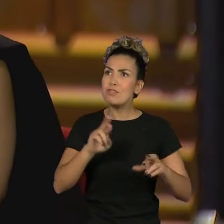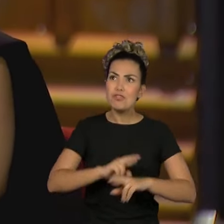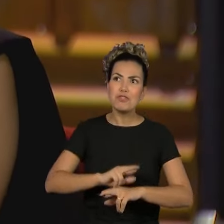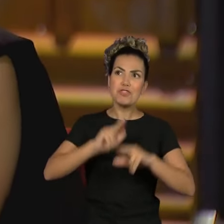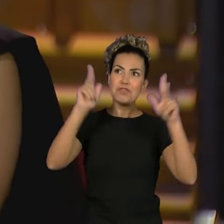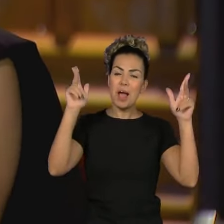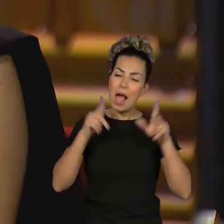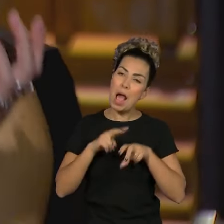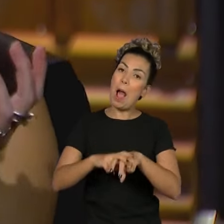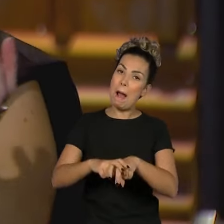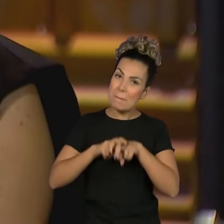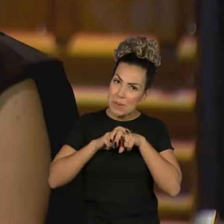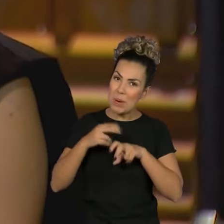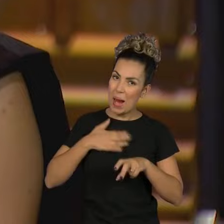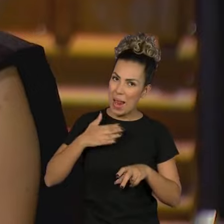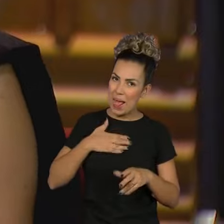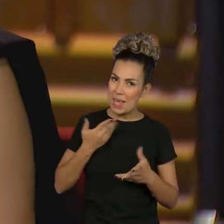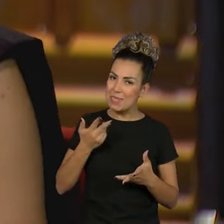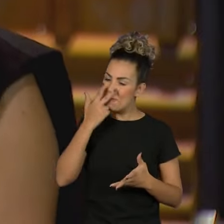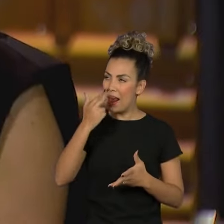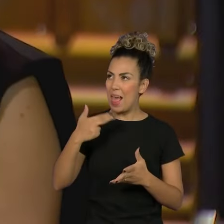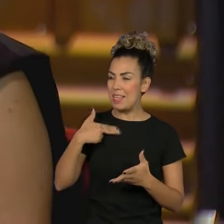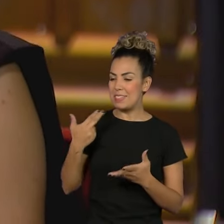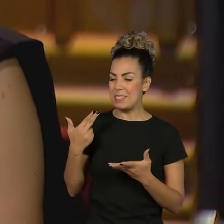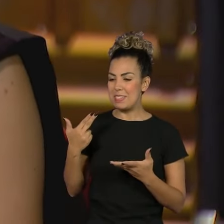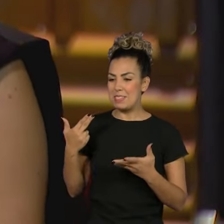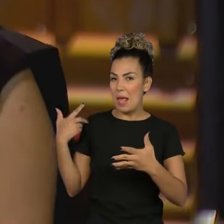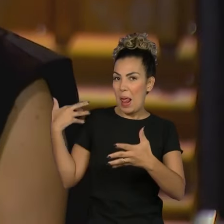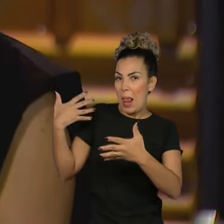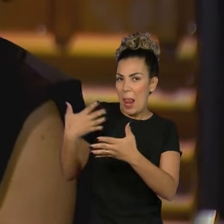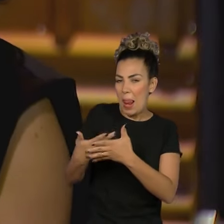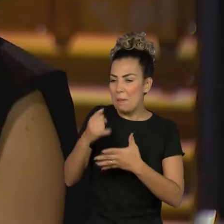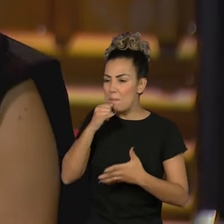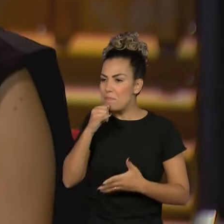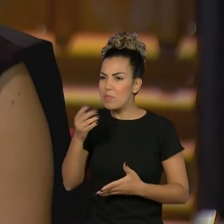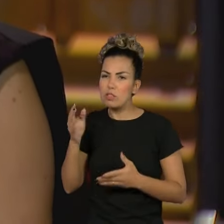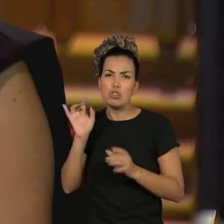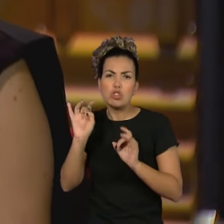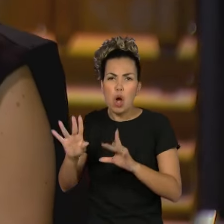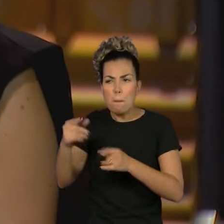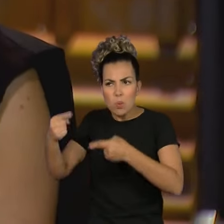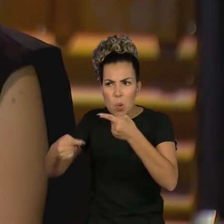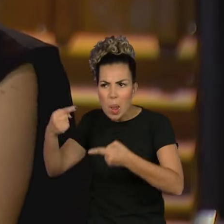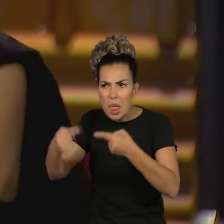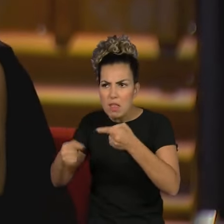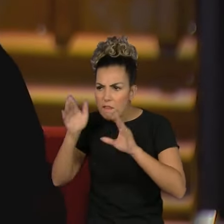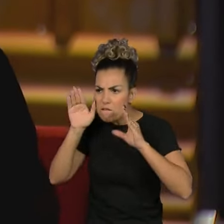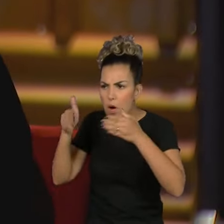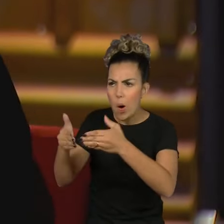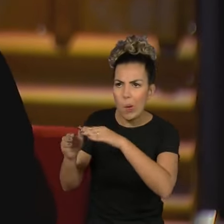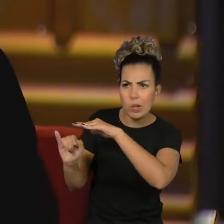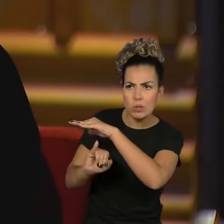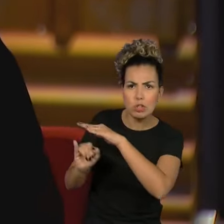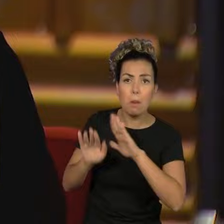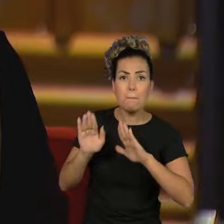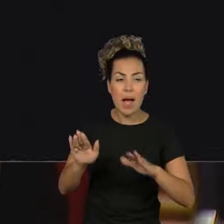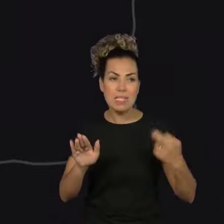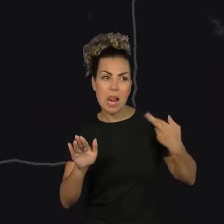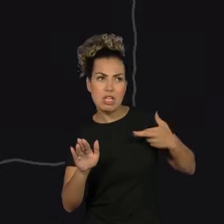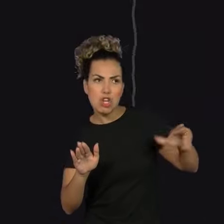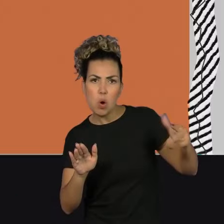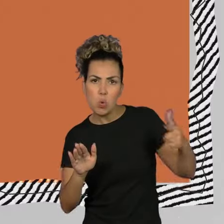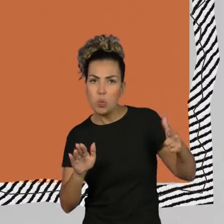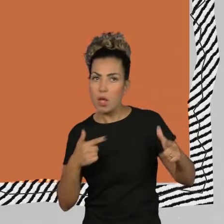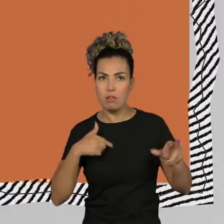desse desse histórico Campo da po que olha só instituições e não tava olhando pro campo religioso